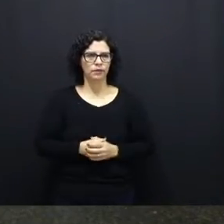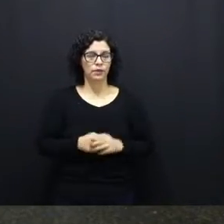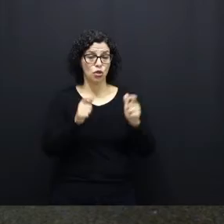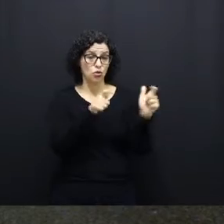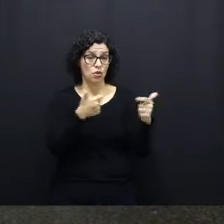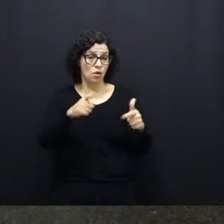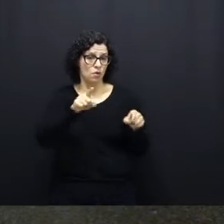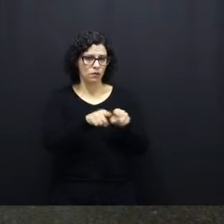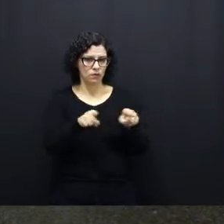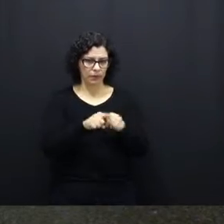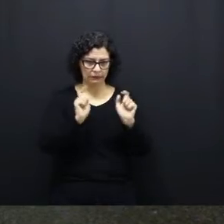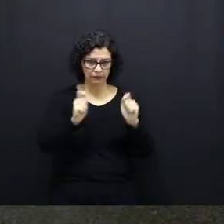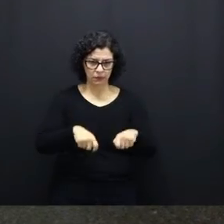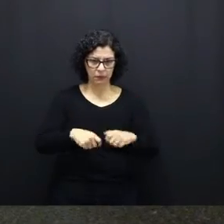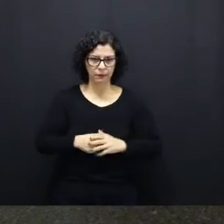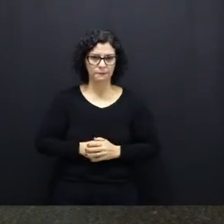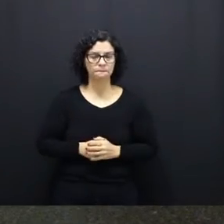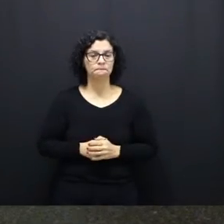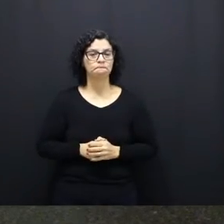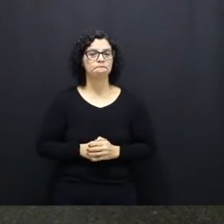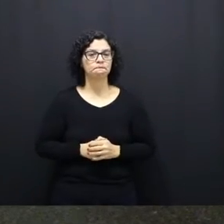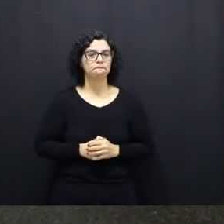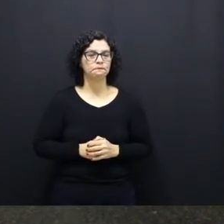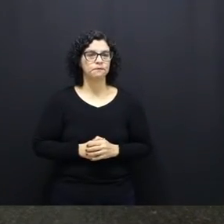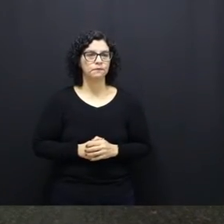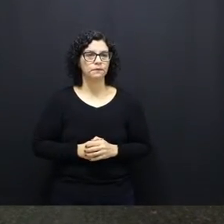lugares da região metropolitana